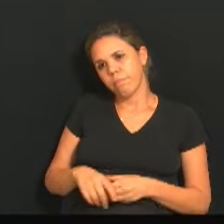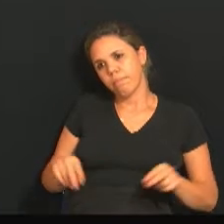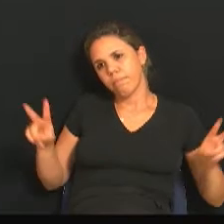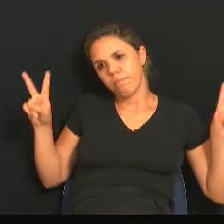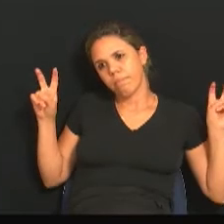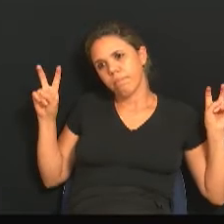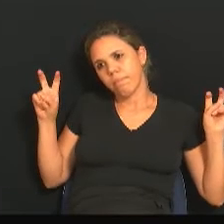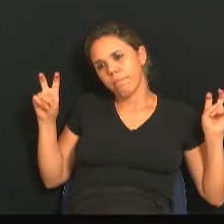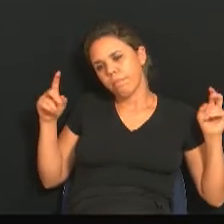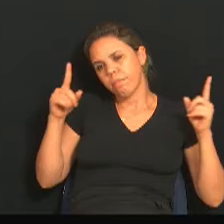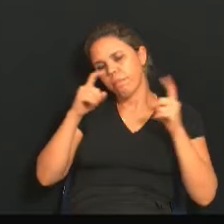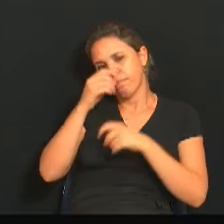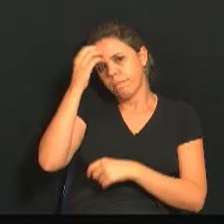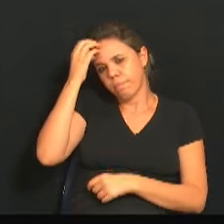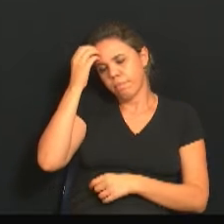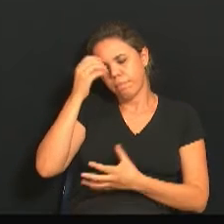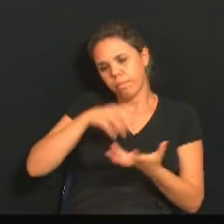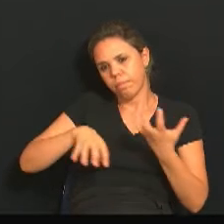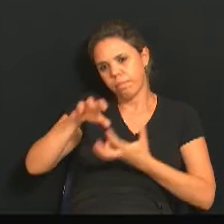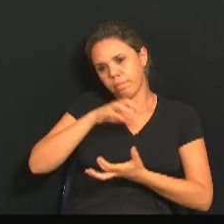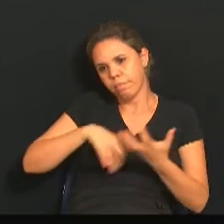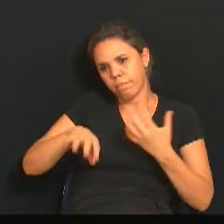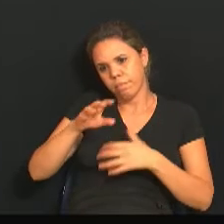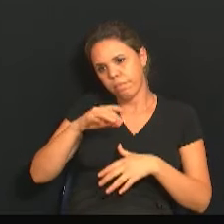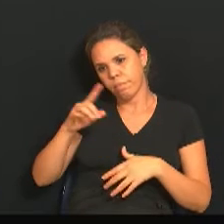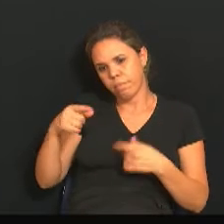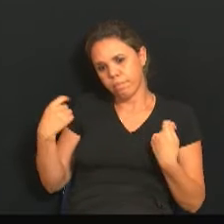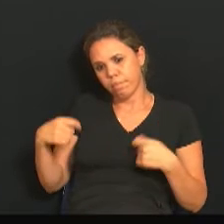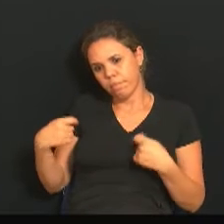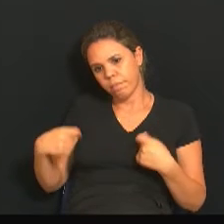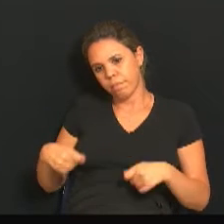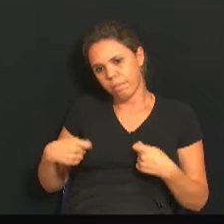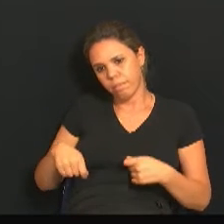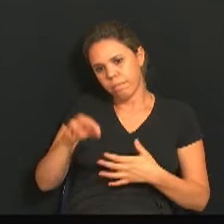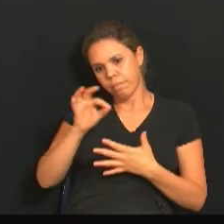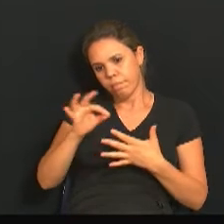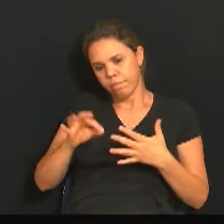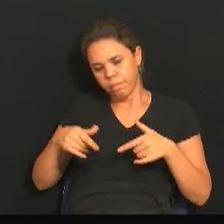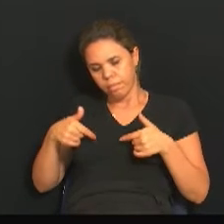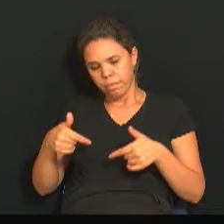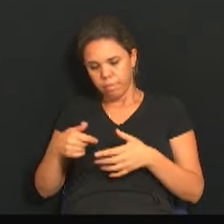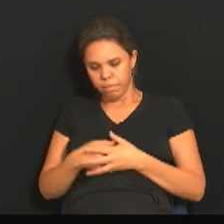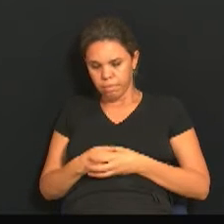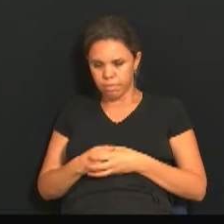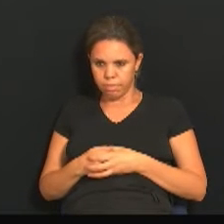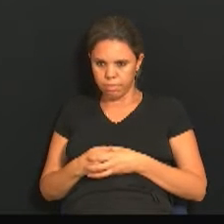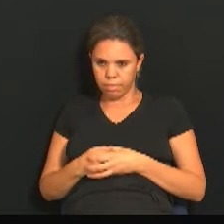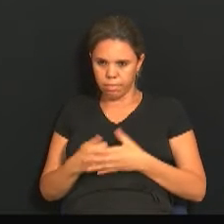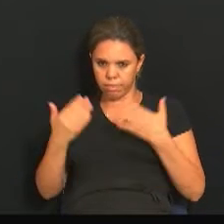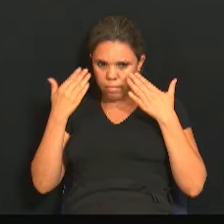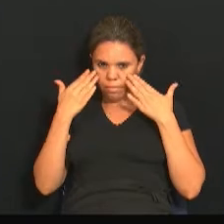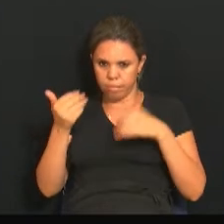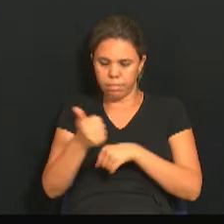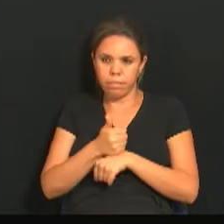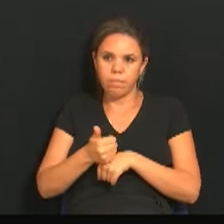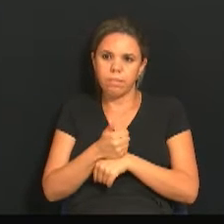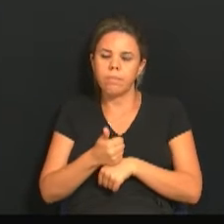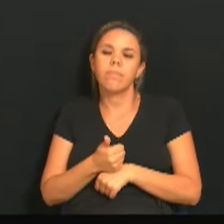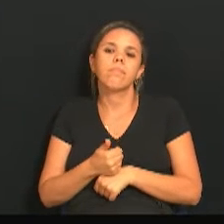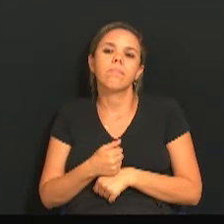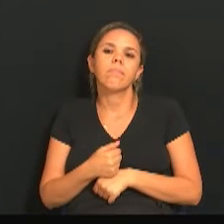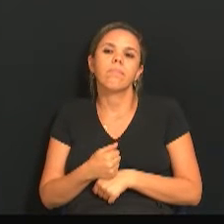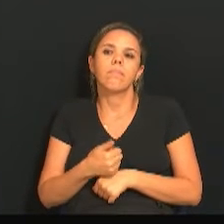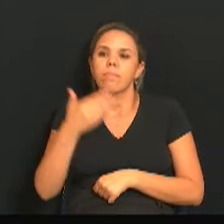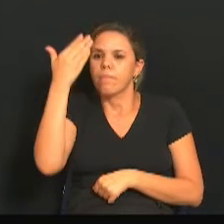é complexo, ele é polêmico. Então, ele precisa de um conjunto de ações de ambas as áreas. E a gente não